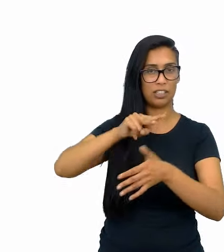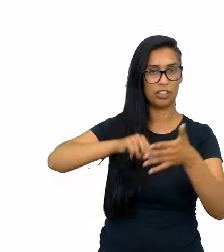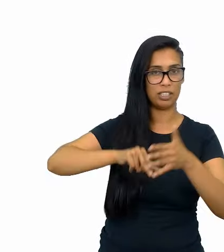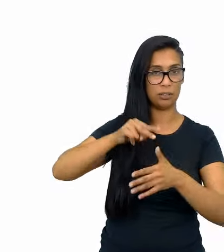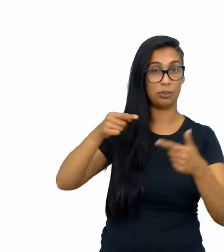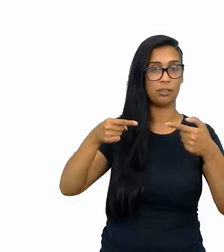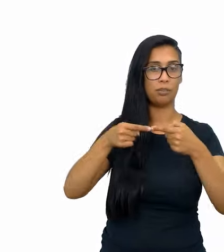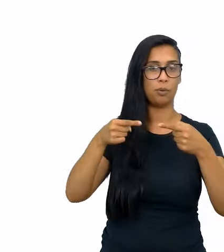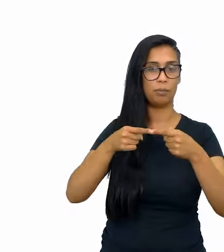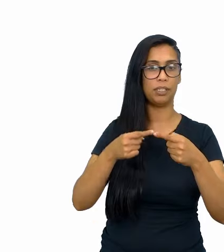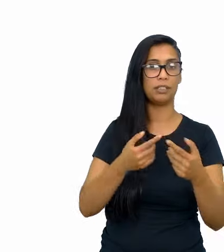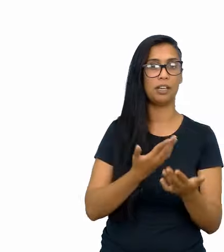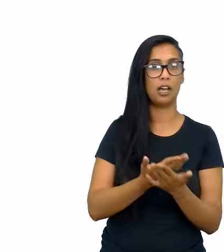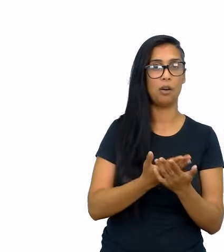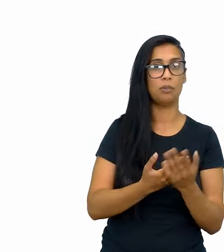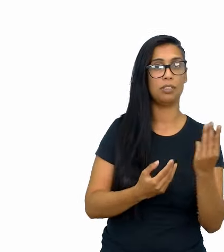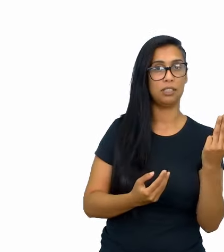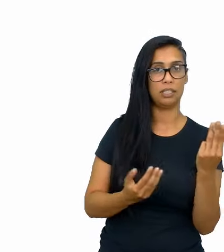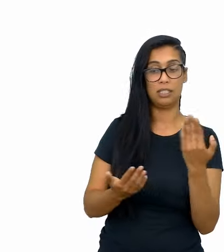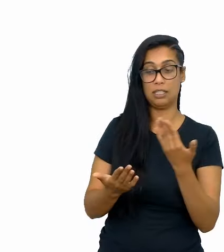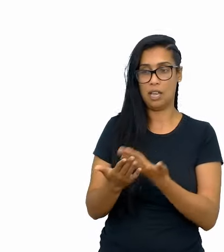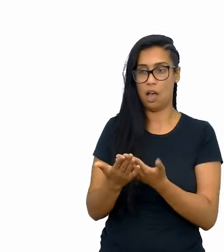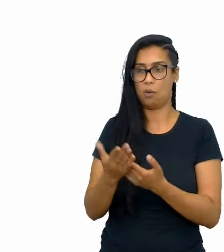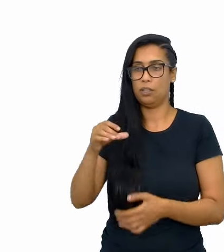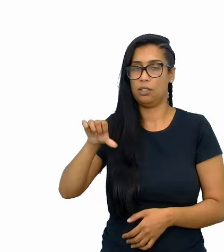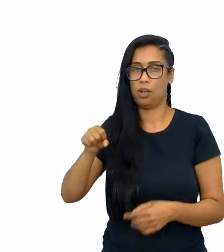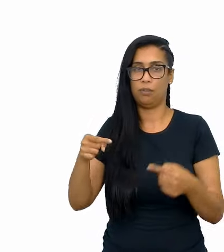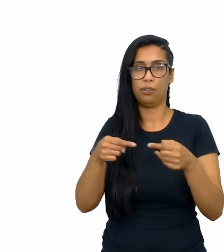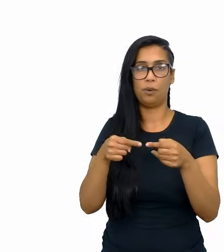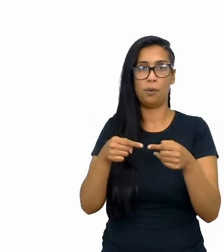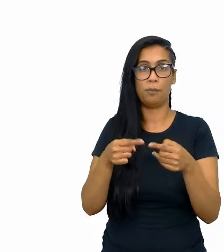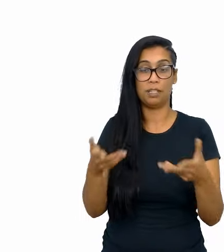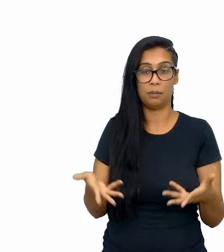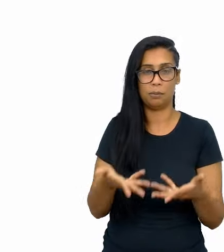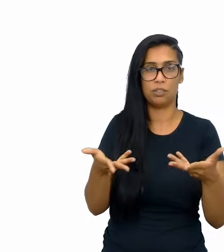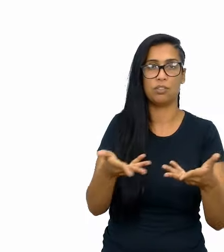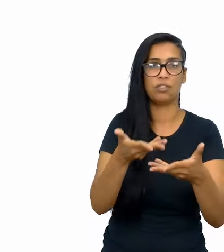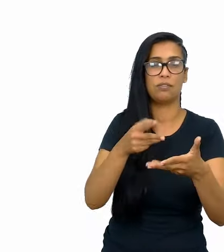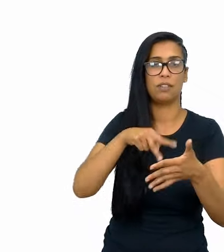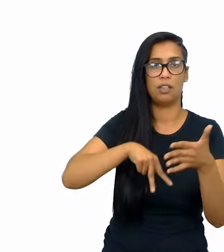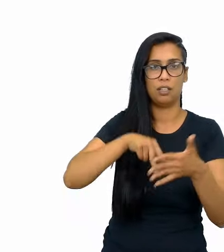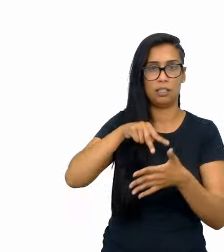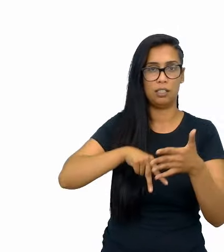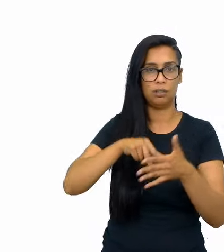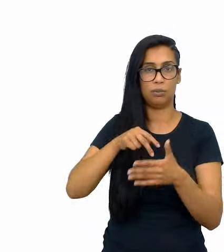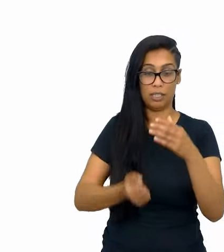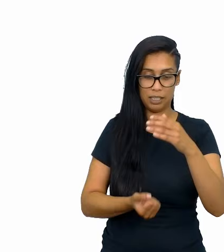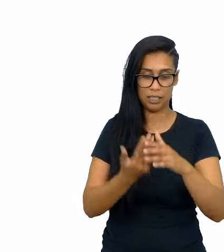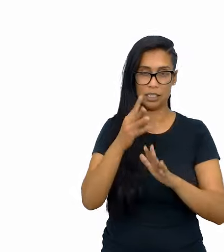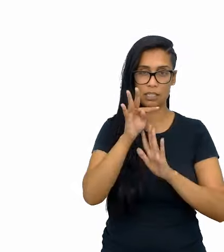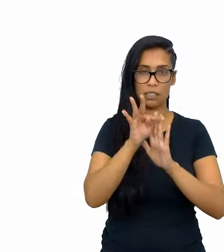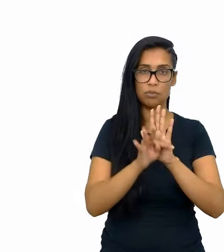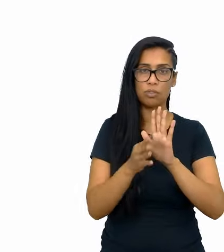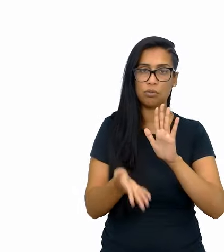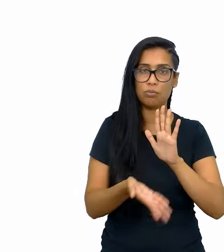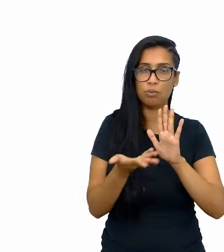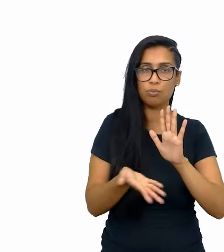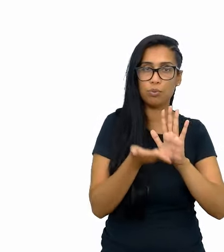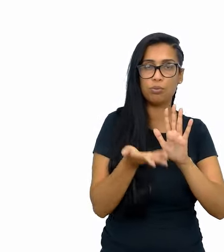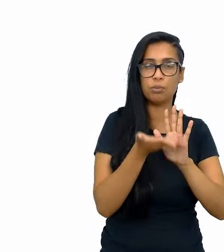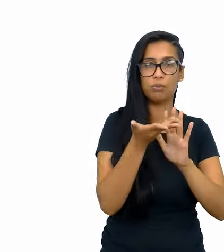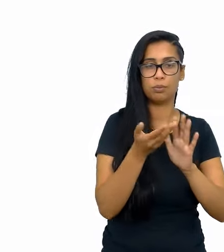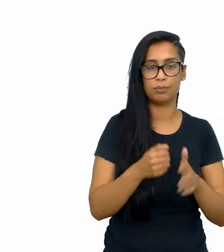compreensão leitora, e todo o apoio que ele dá para a produção textual, né? Então, as aulas